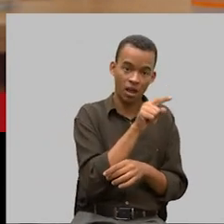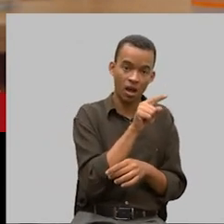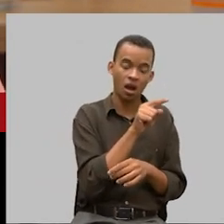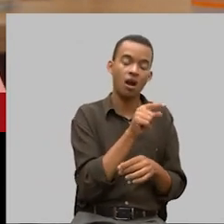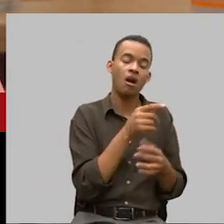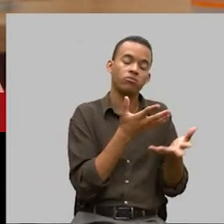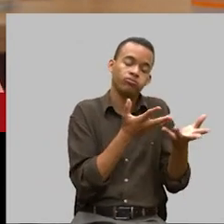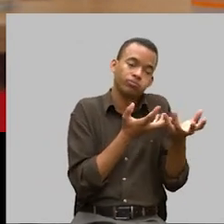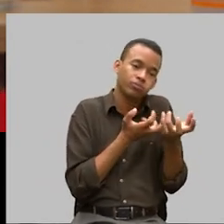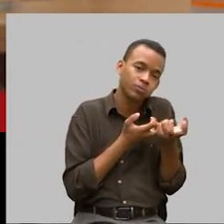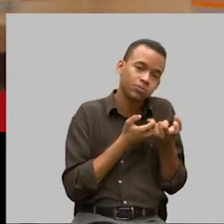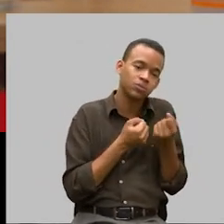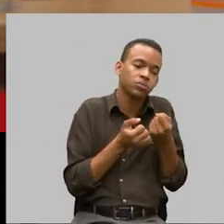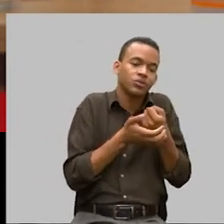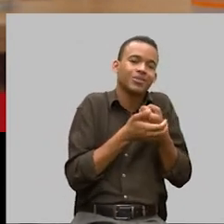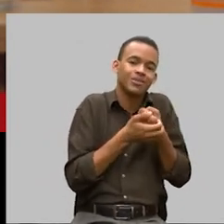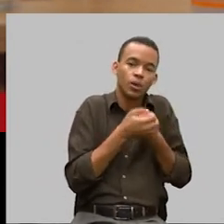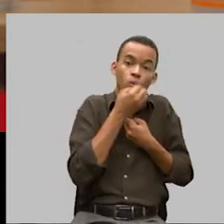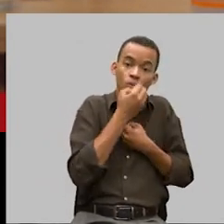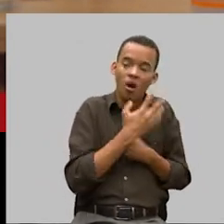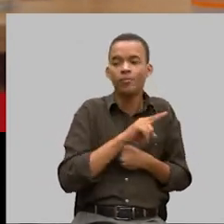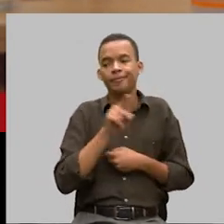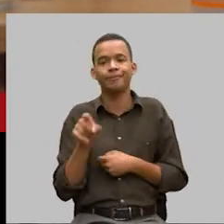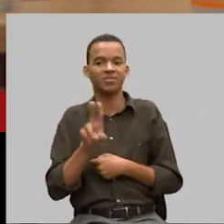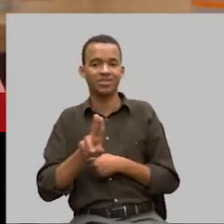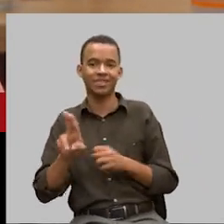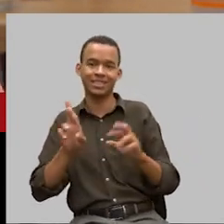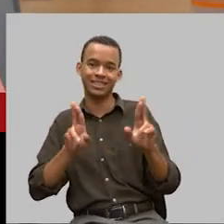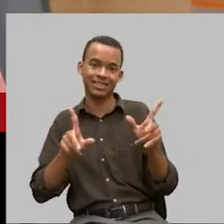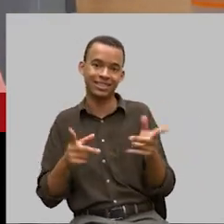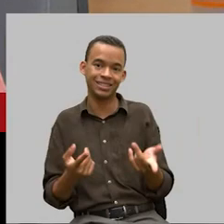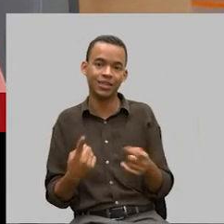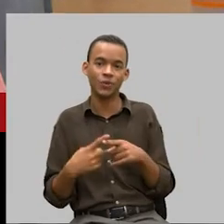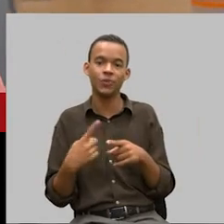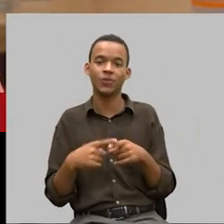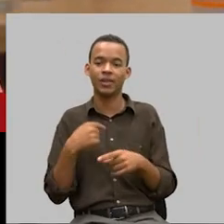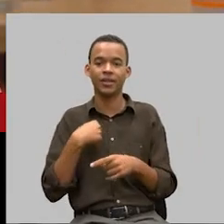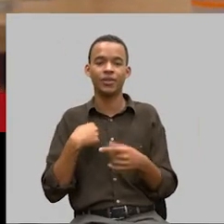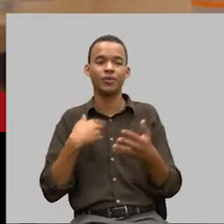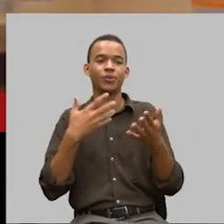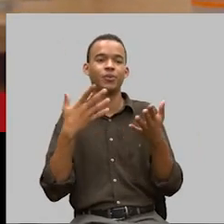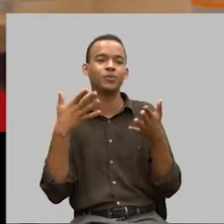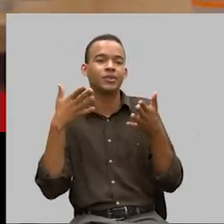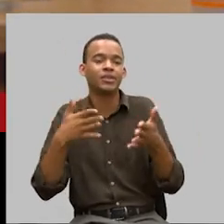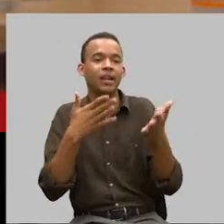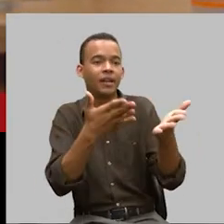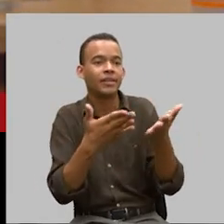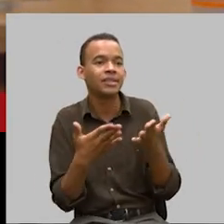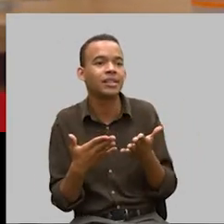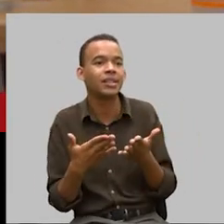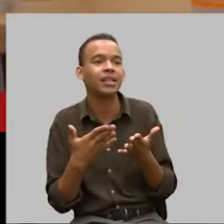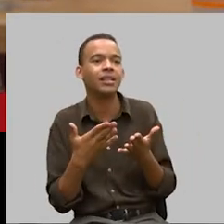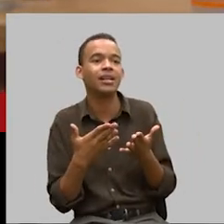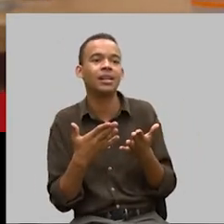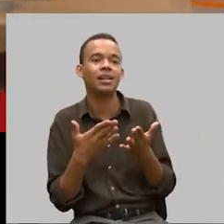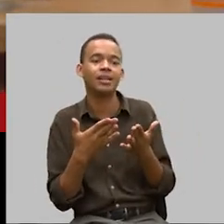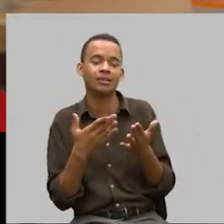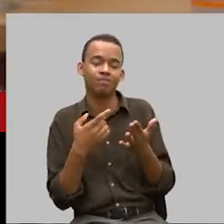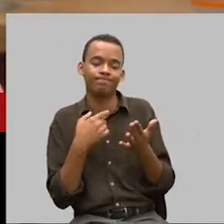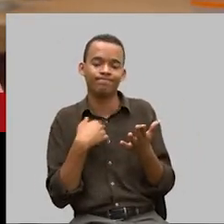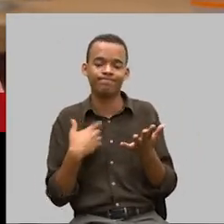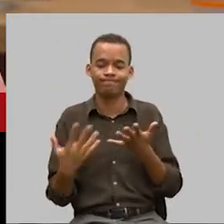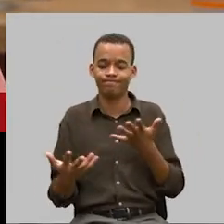eu me sinto envergonhado ao receber esses sujeitos que nem se compara a maneira com que eles nos recebem nas comunidades